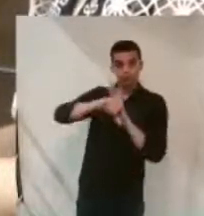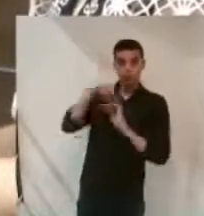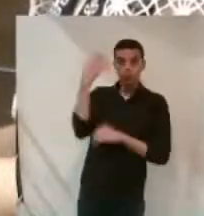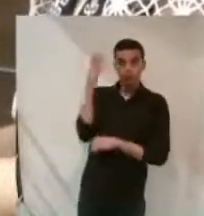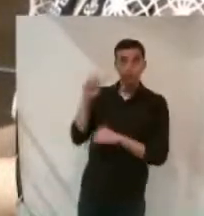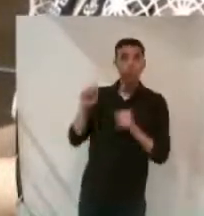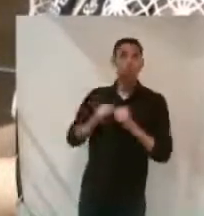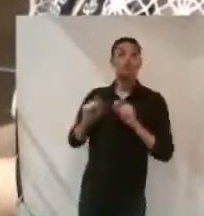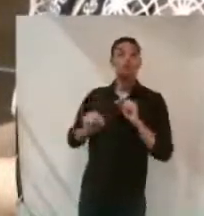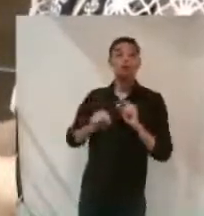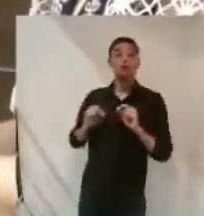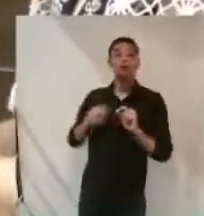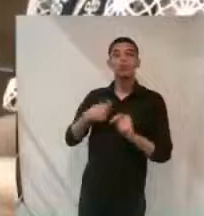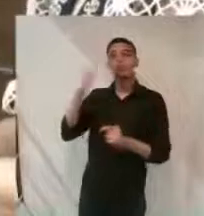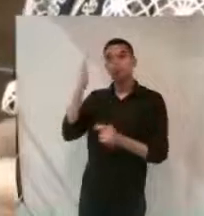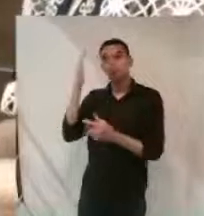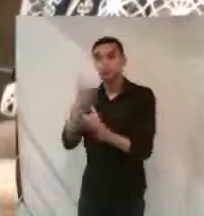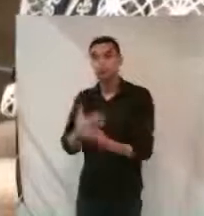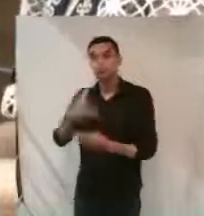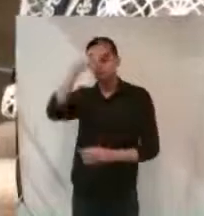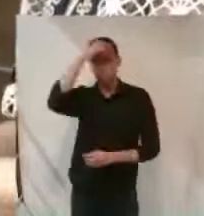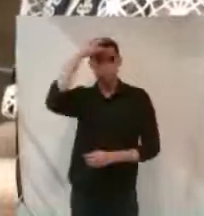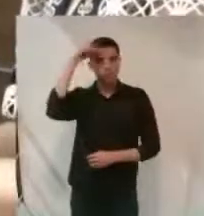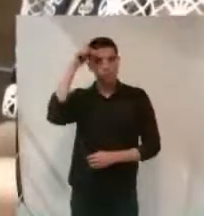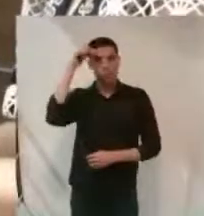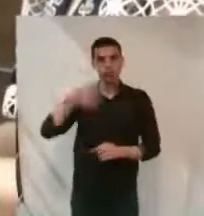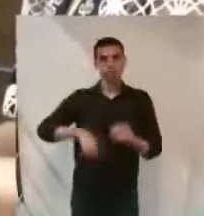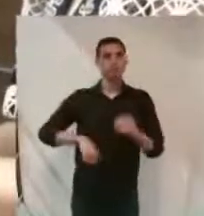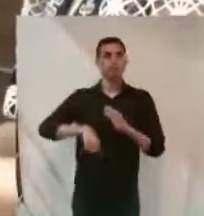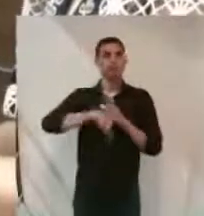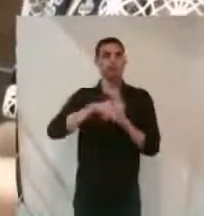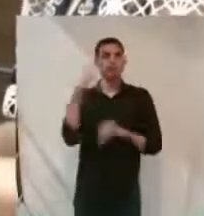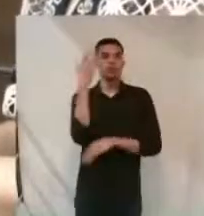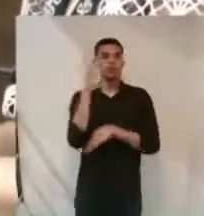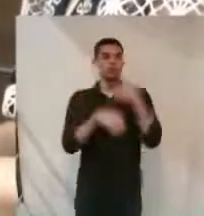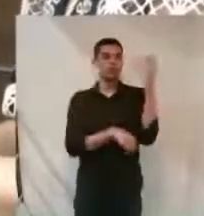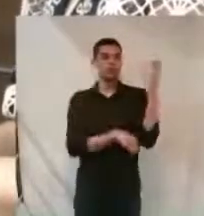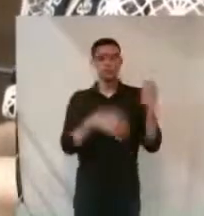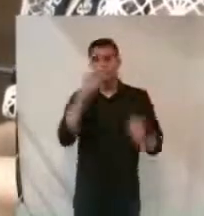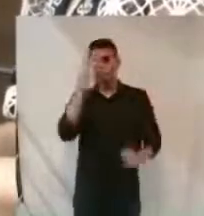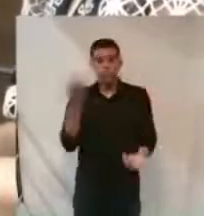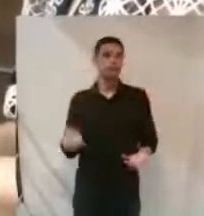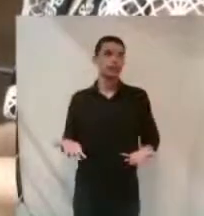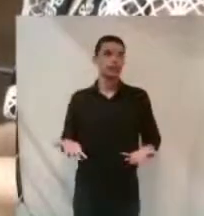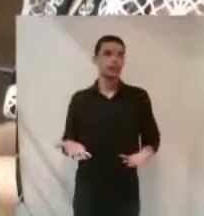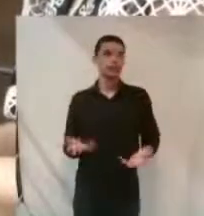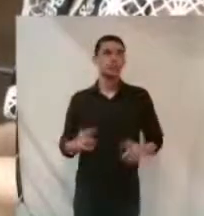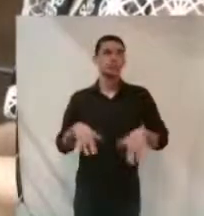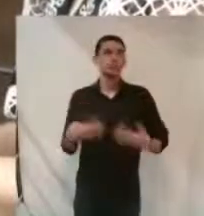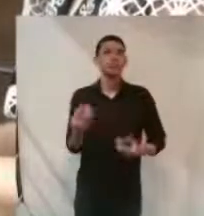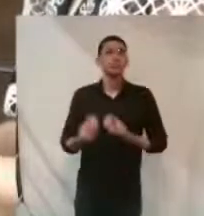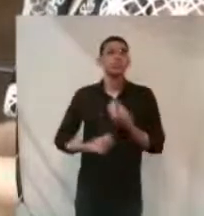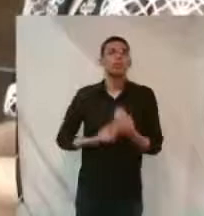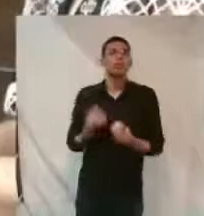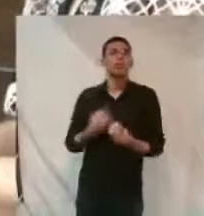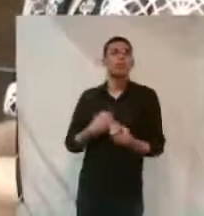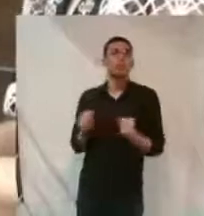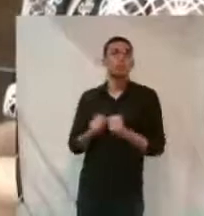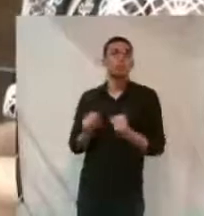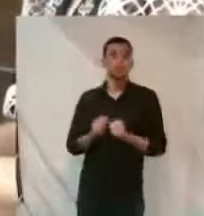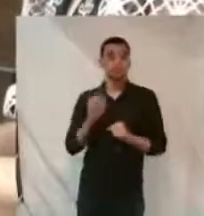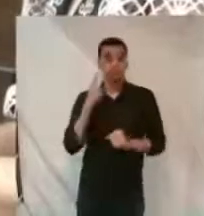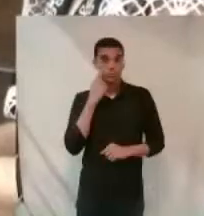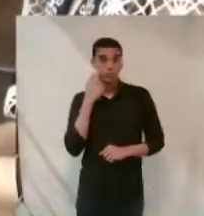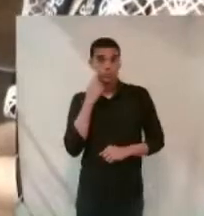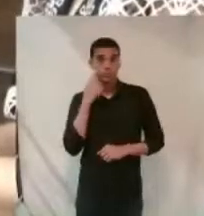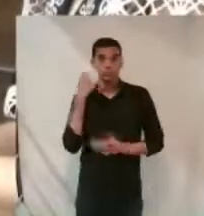fazer? Denuncio o prefeito por crime ambiental. É muito fácil. Então, qual é a quebra de paradigma? O direito consensual vem para dizer o seguinte, isso não dá